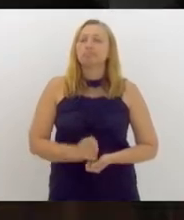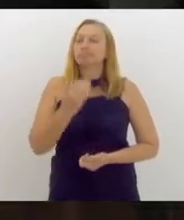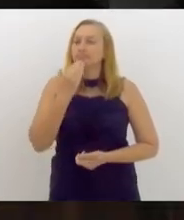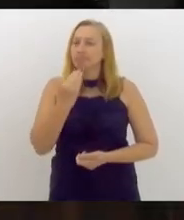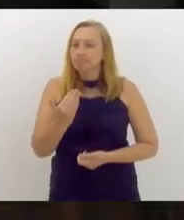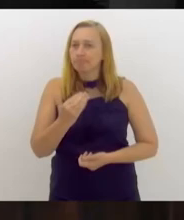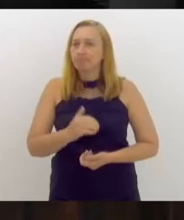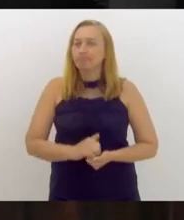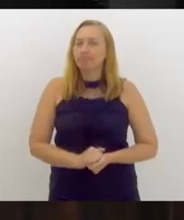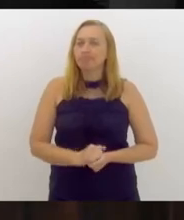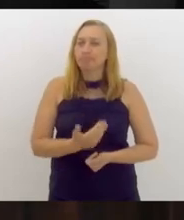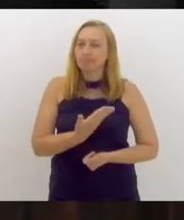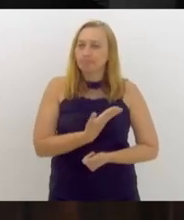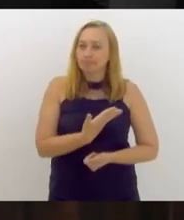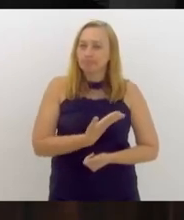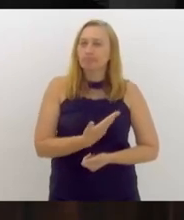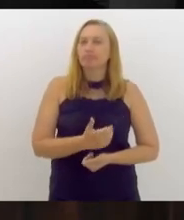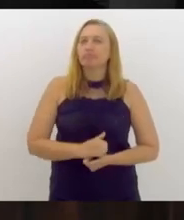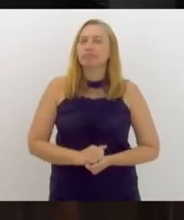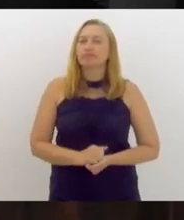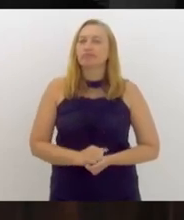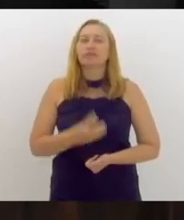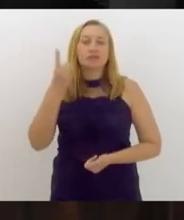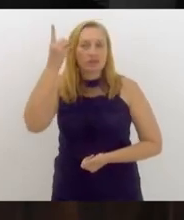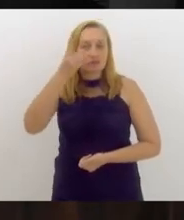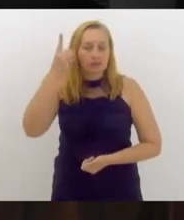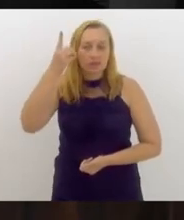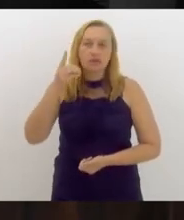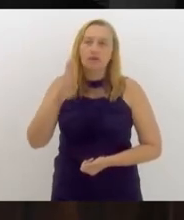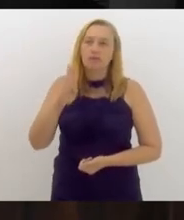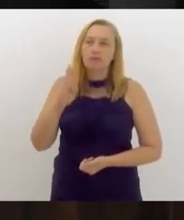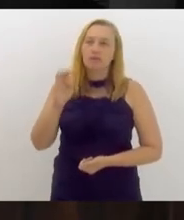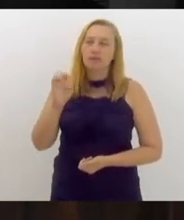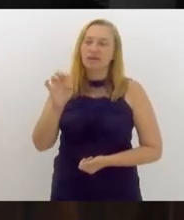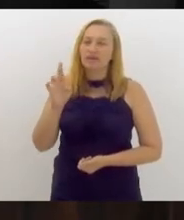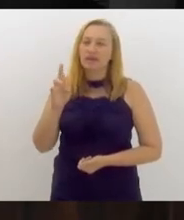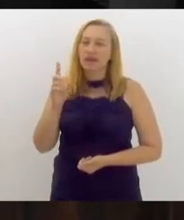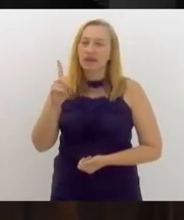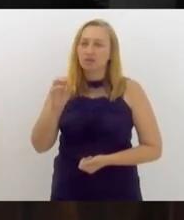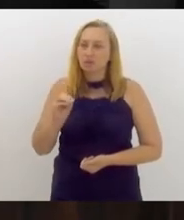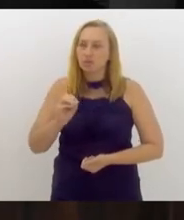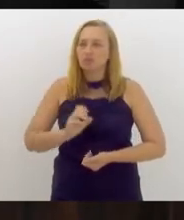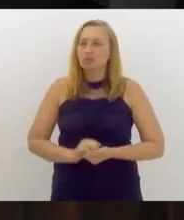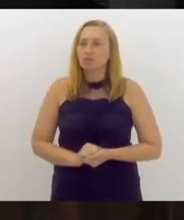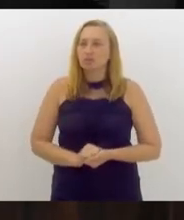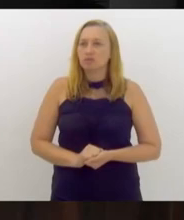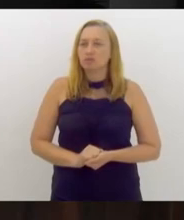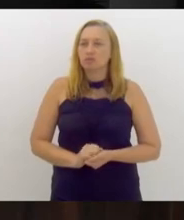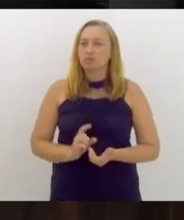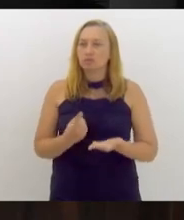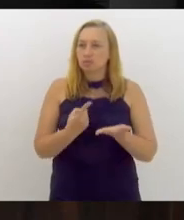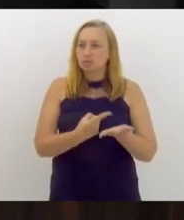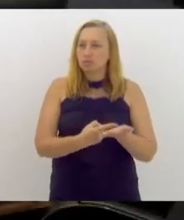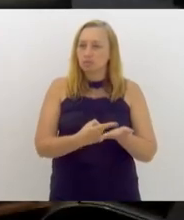Solicito ao companheiro nobre deputado Bernardo Rossi que preste o